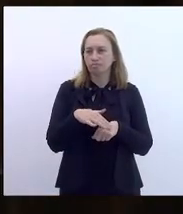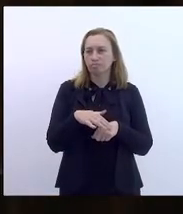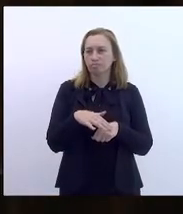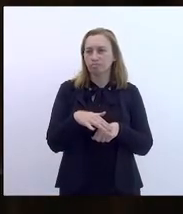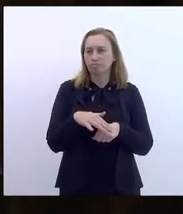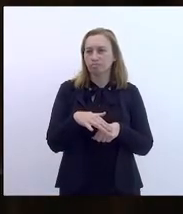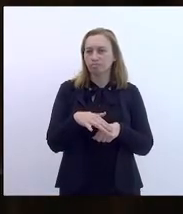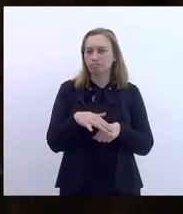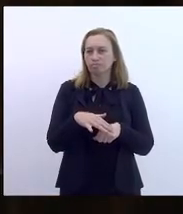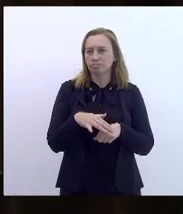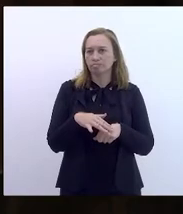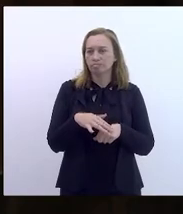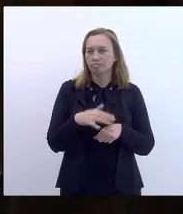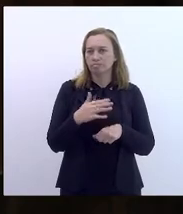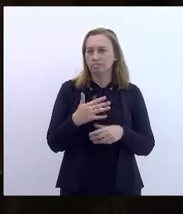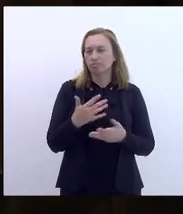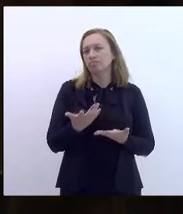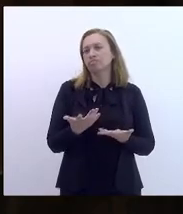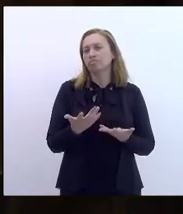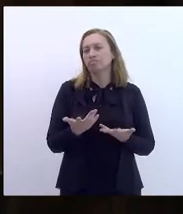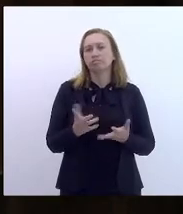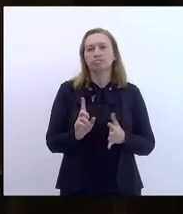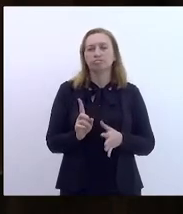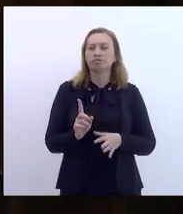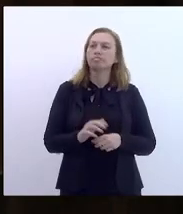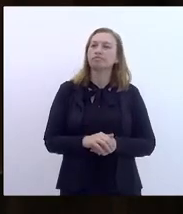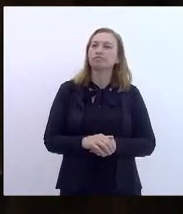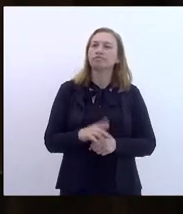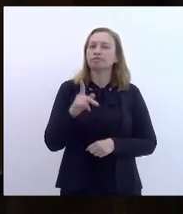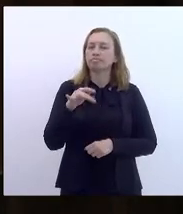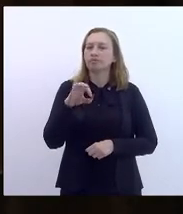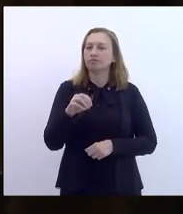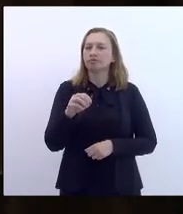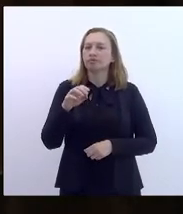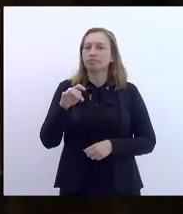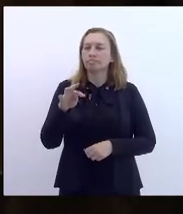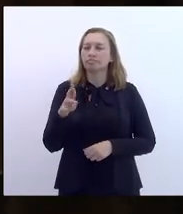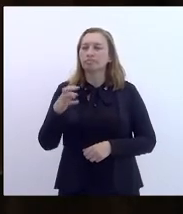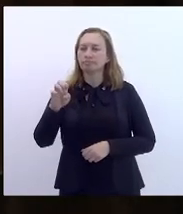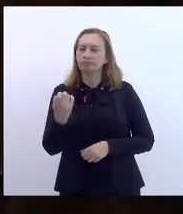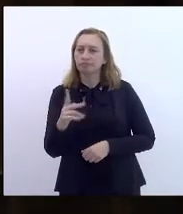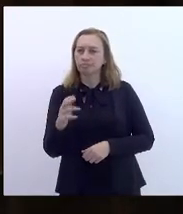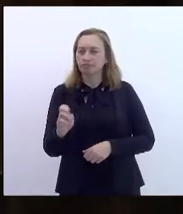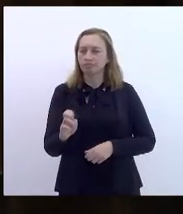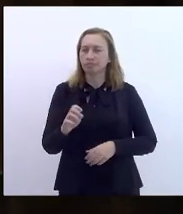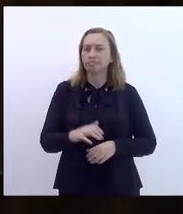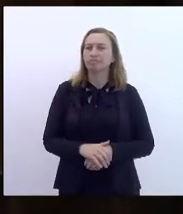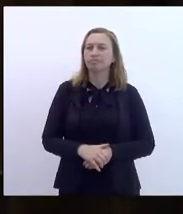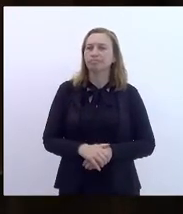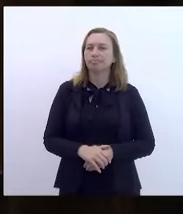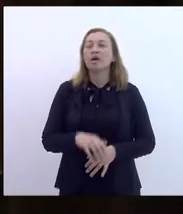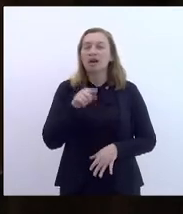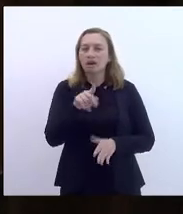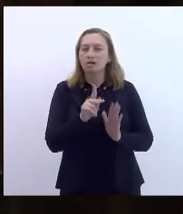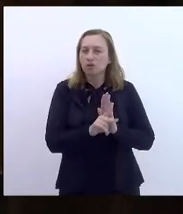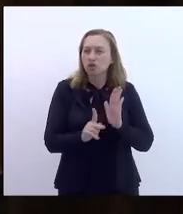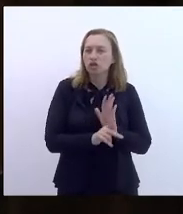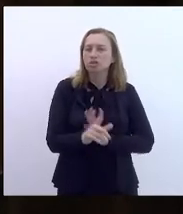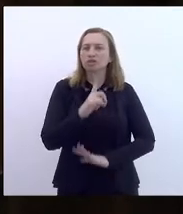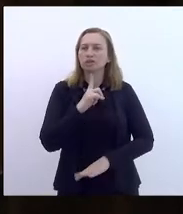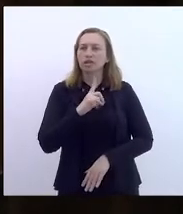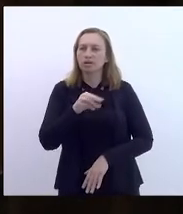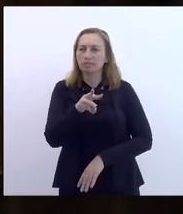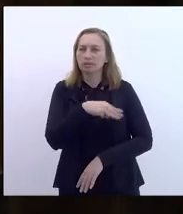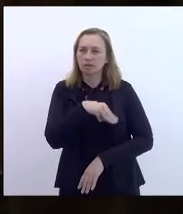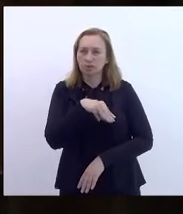como dizer meu companheiro que eu trabalhei com ele Paulo Henrique Amorim no jornal do Brasil Então aquele projeto que tem